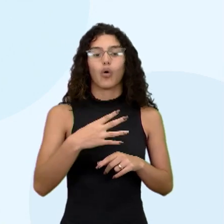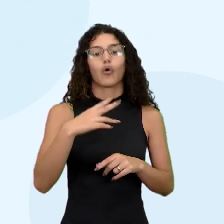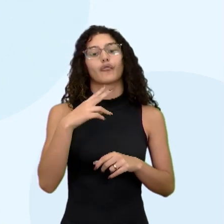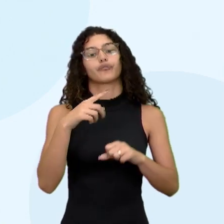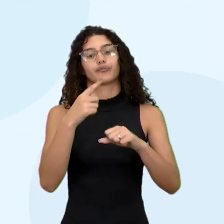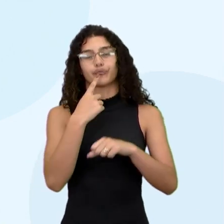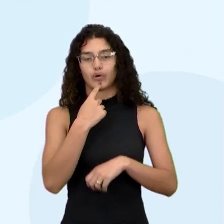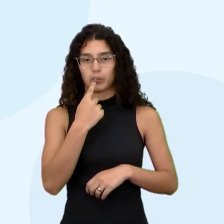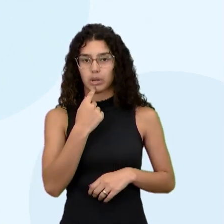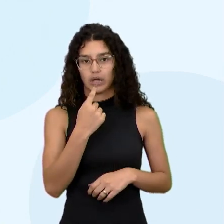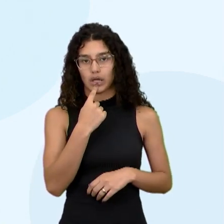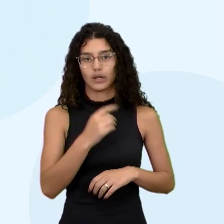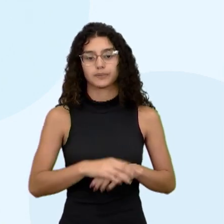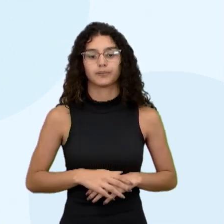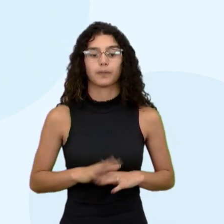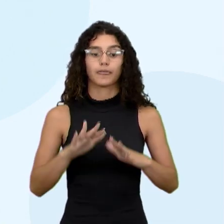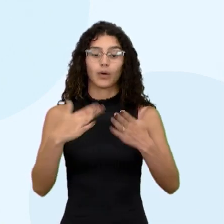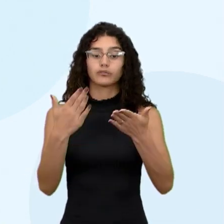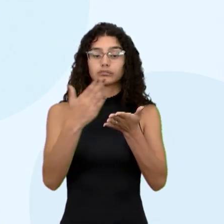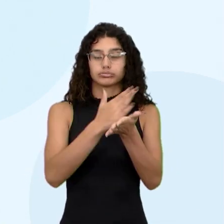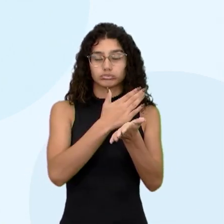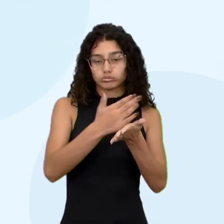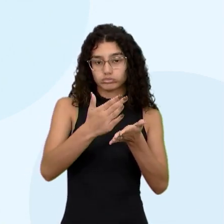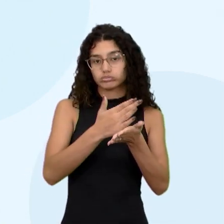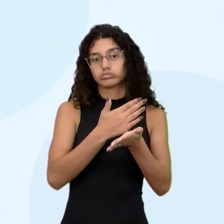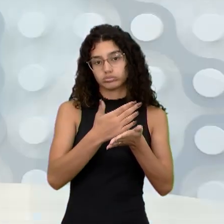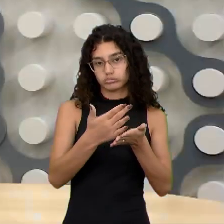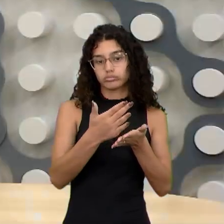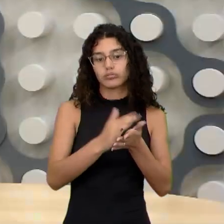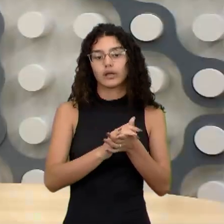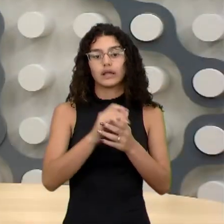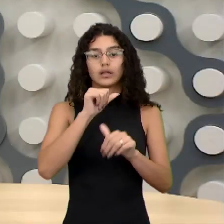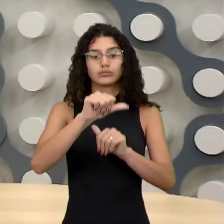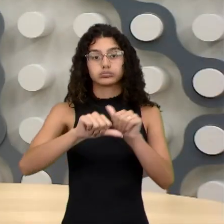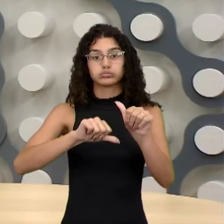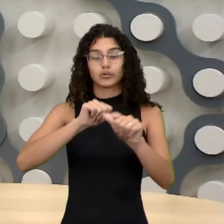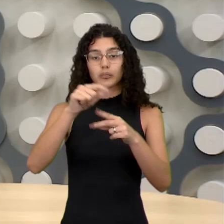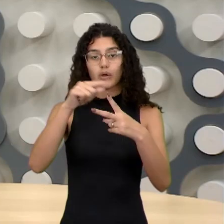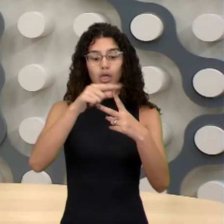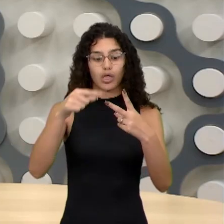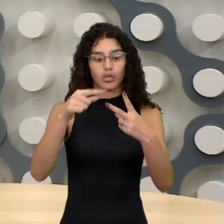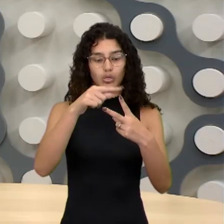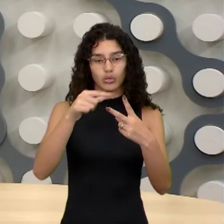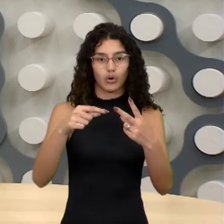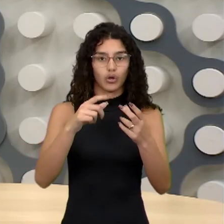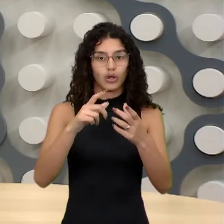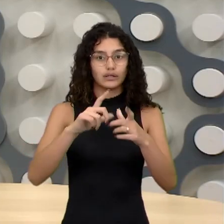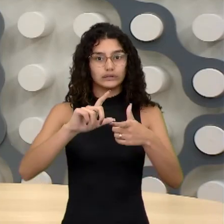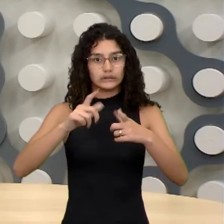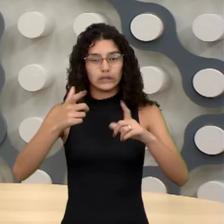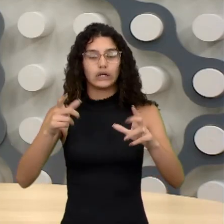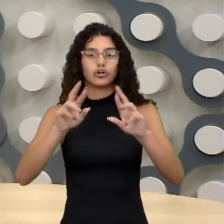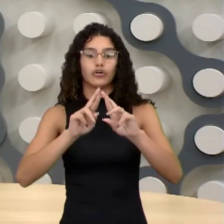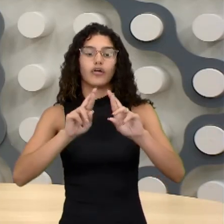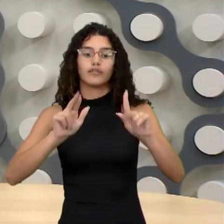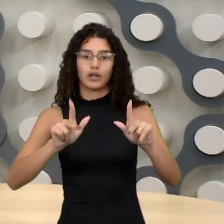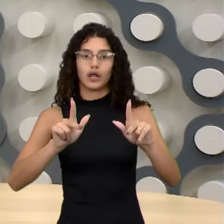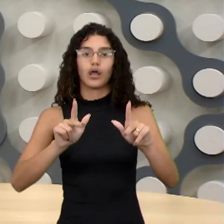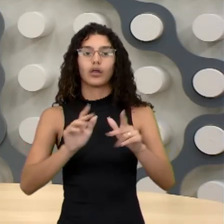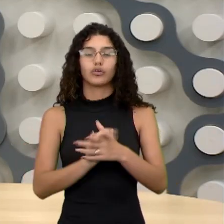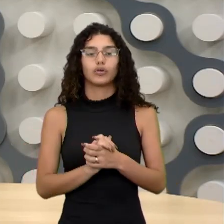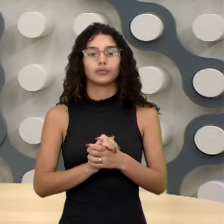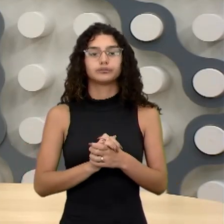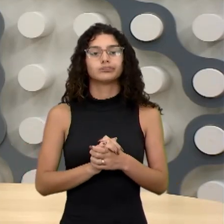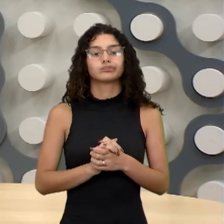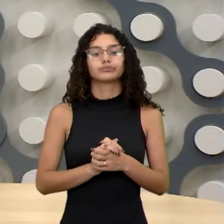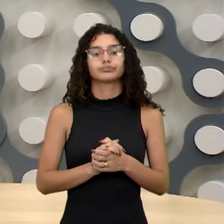quando a Pangeia foi se separando, ela se transformou em 2 grandes continentes, né? Gondwana mais ao norte